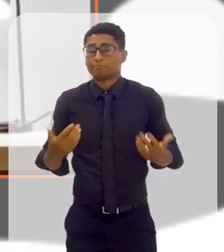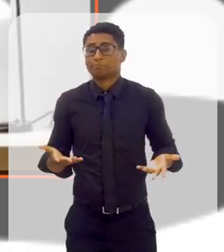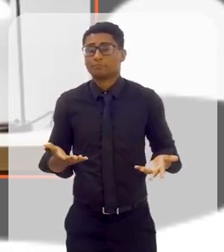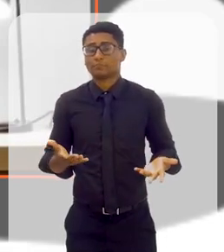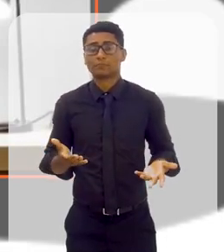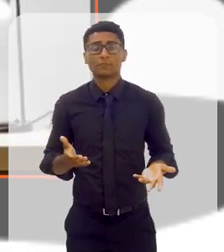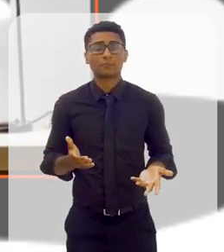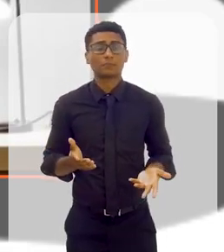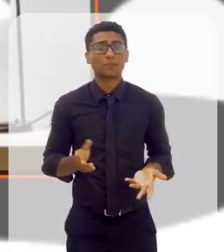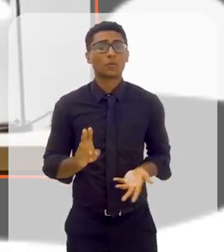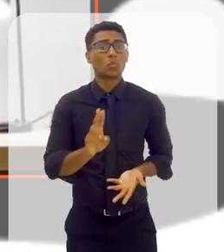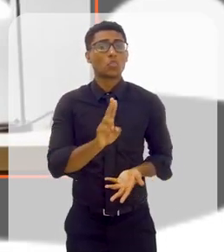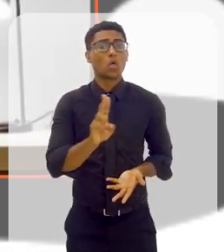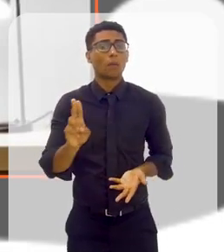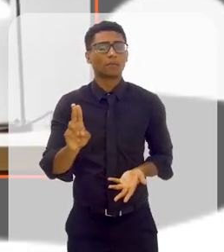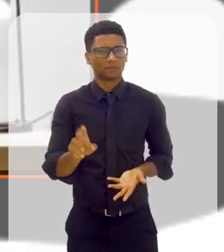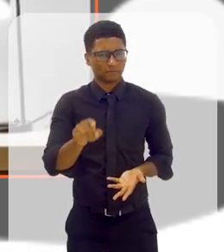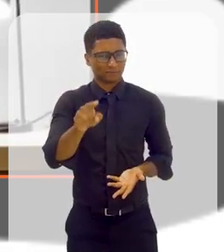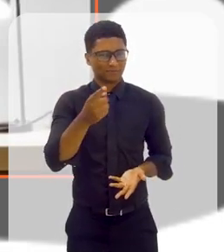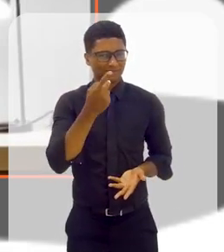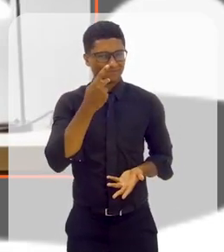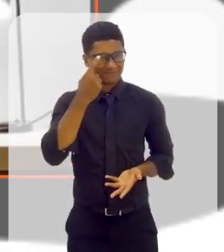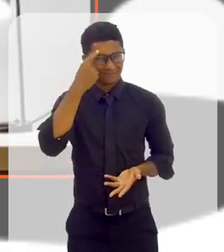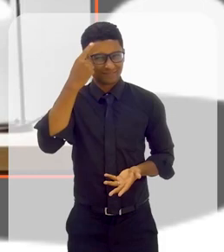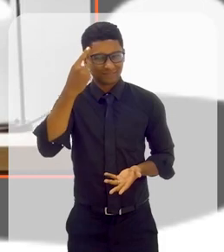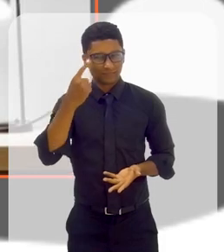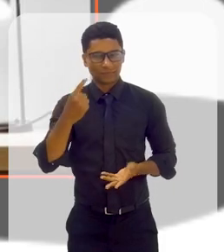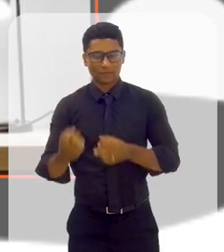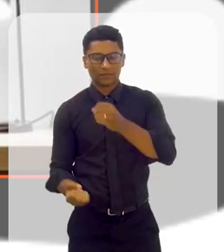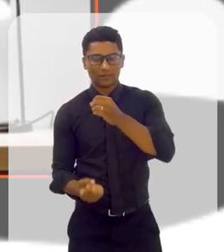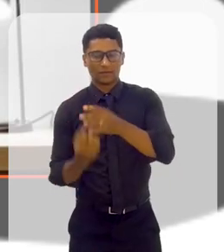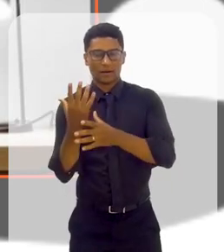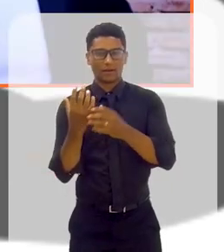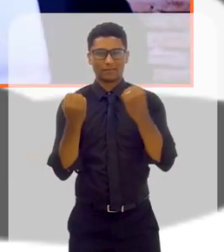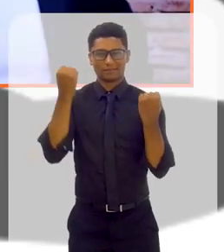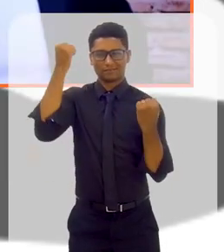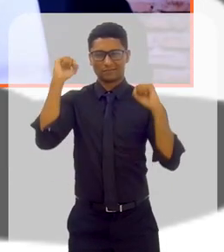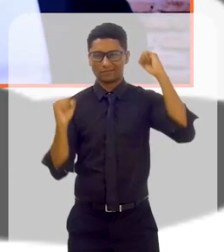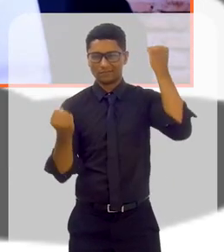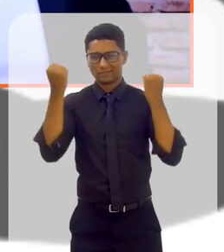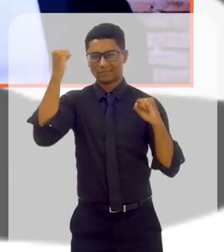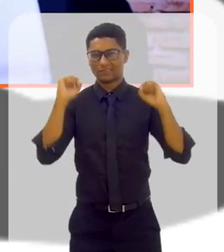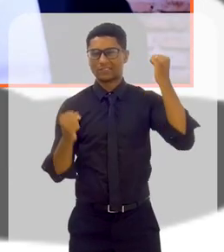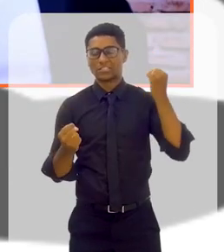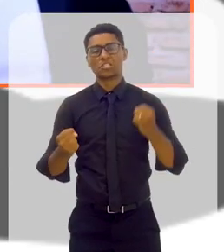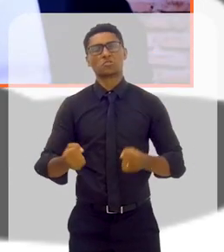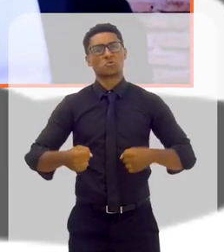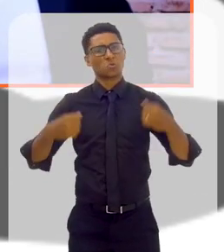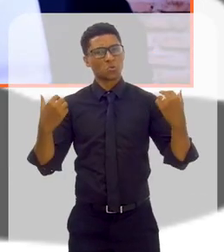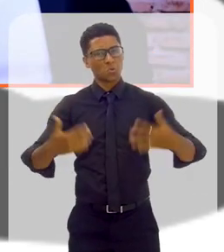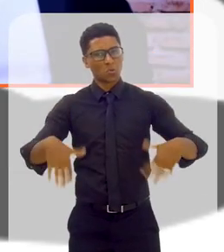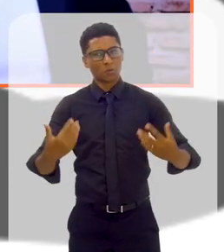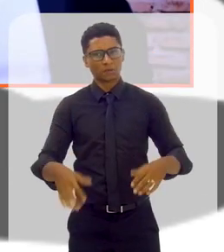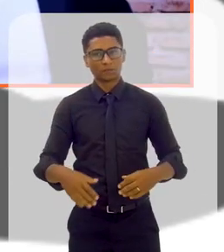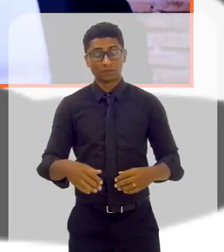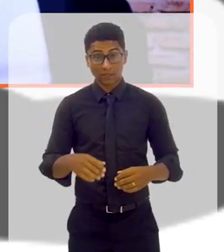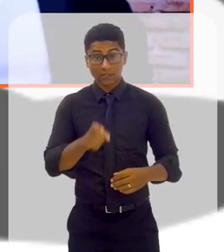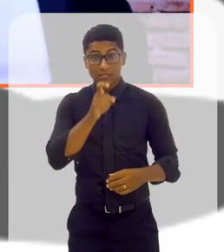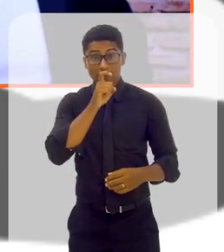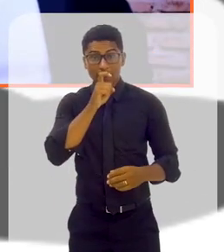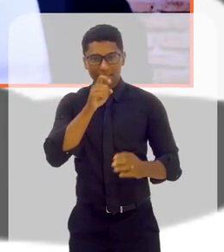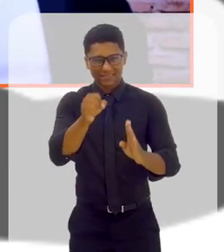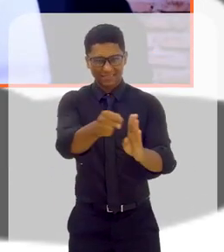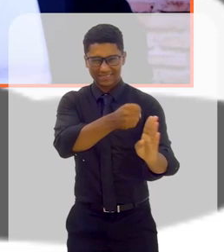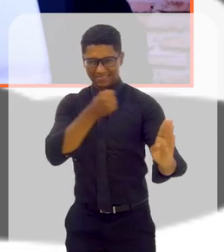disso, você teve essa ideia de fazer essa indústria inovadora, que você só de geladeira, quer dizer, eu